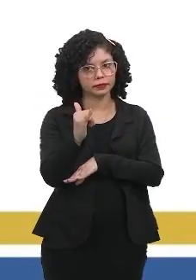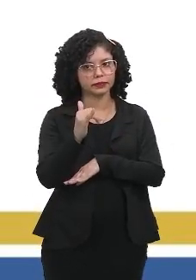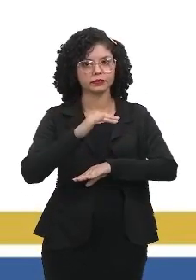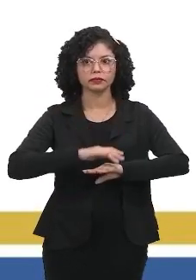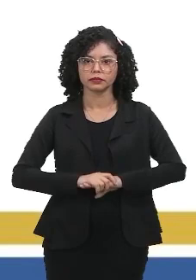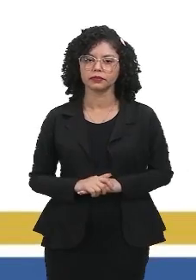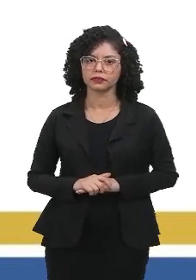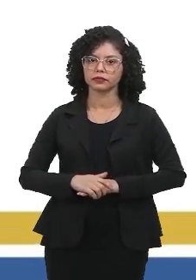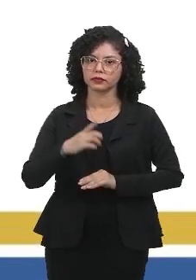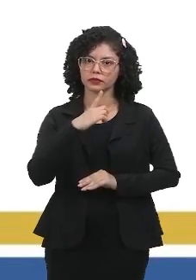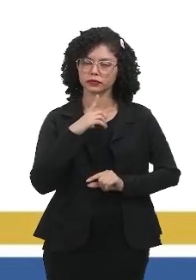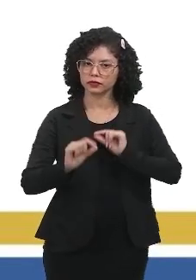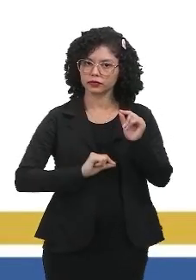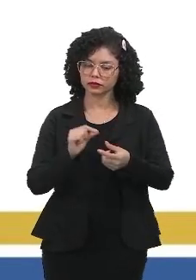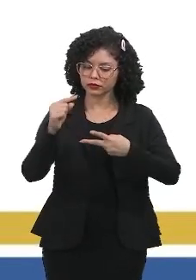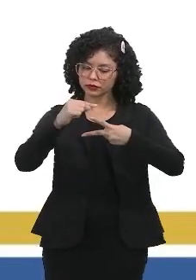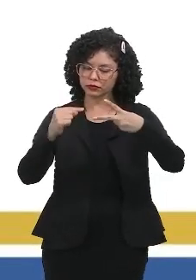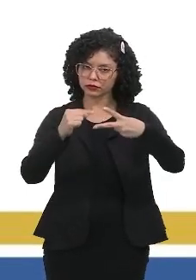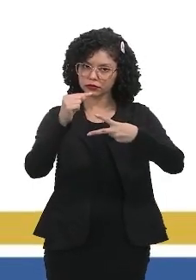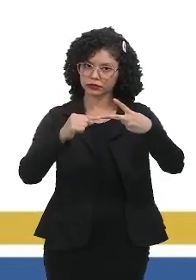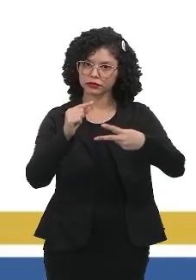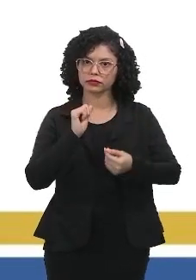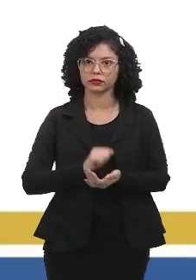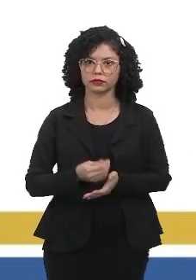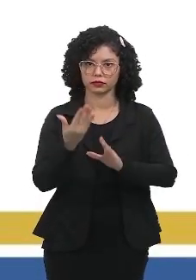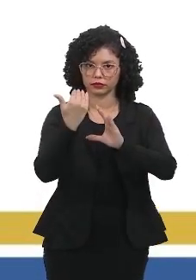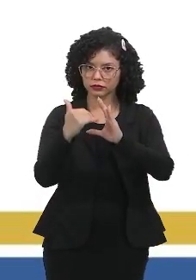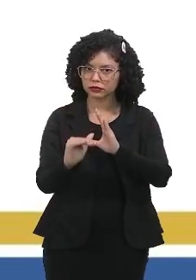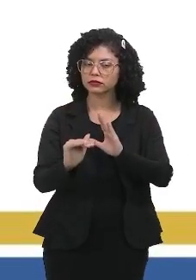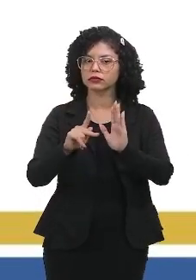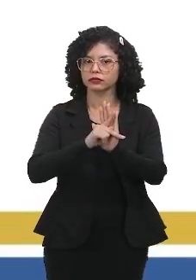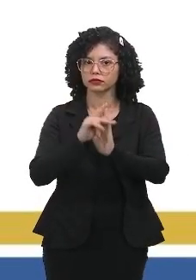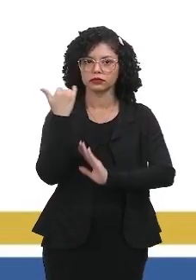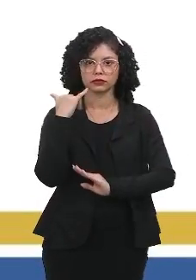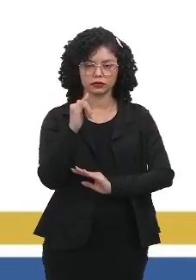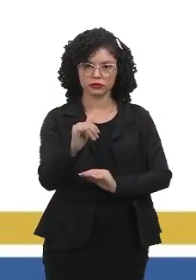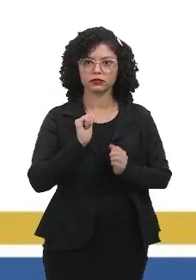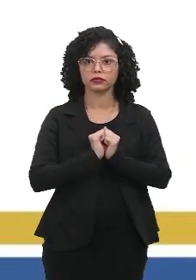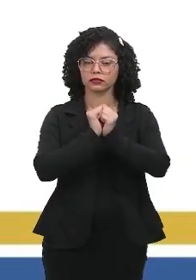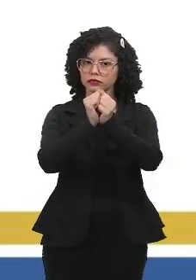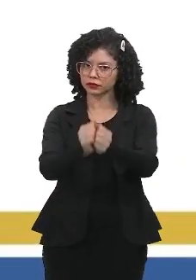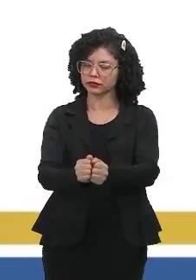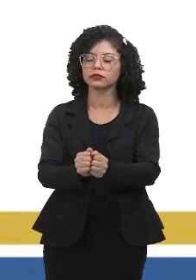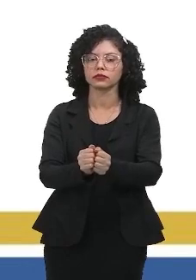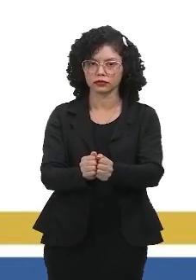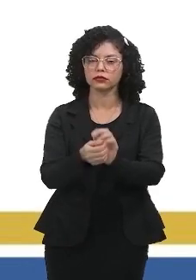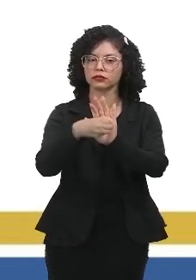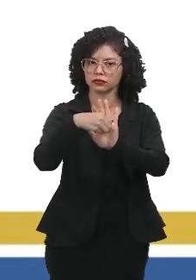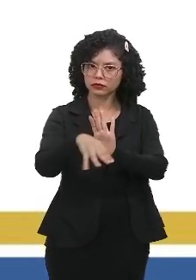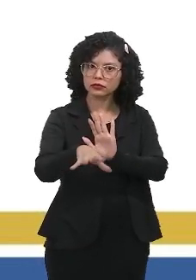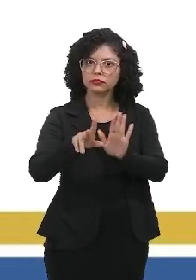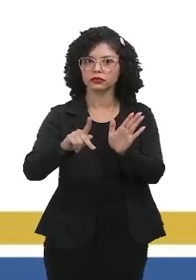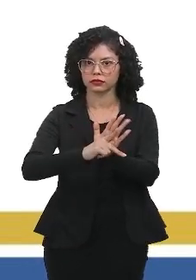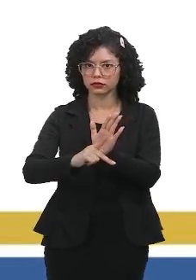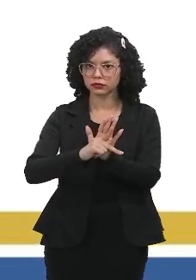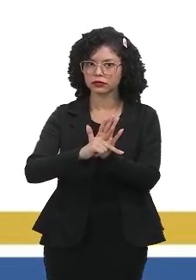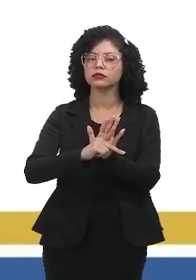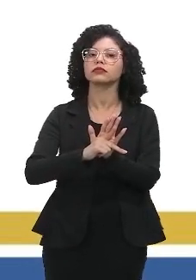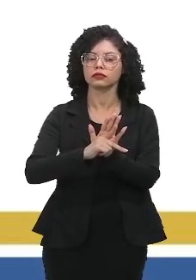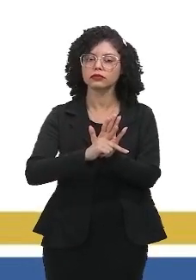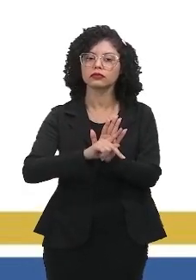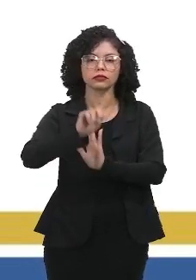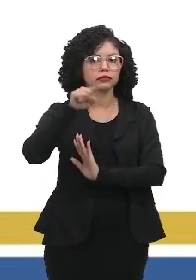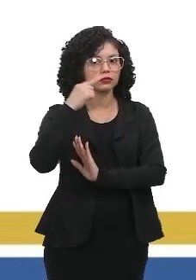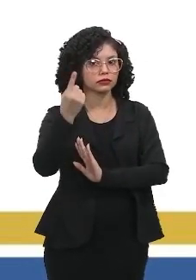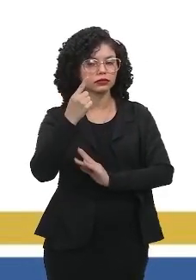então nós temos dois Nades que são transportadores de elétrons participando do transporte de elétrons lá na